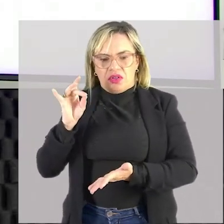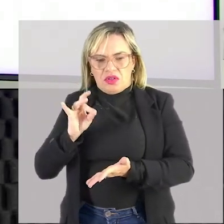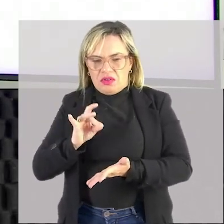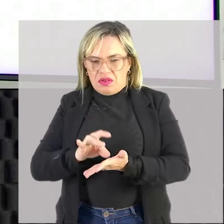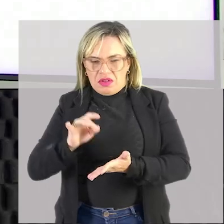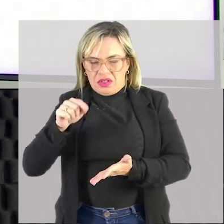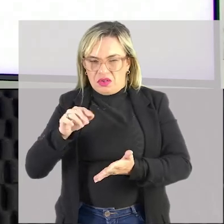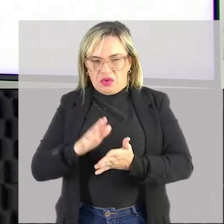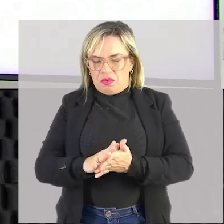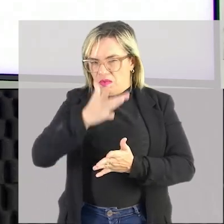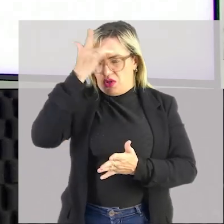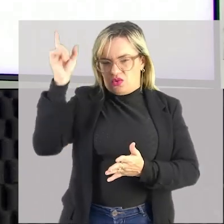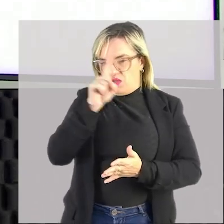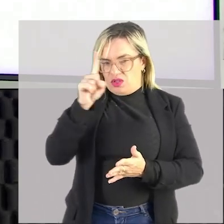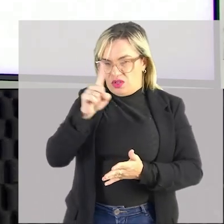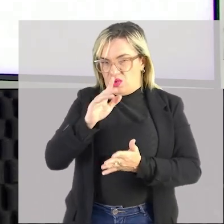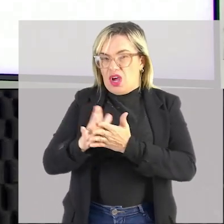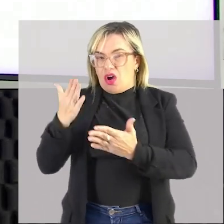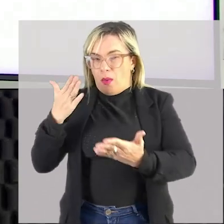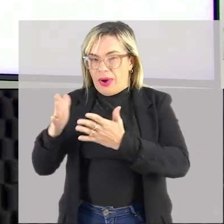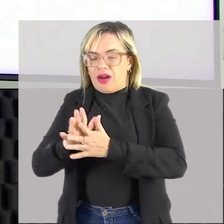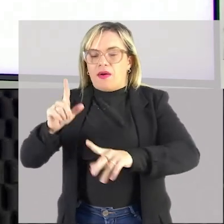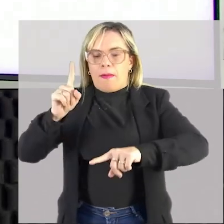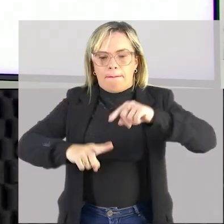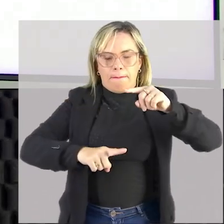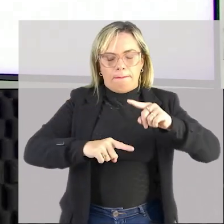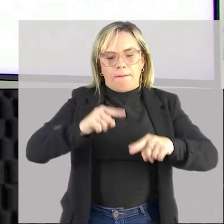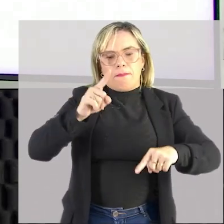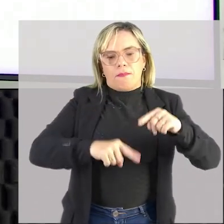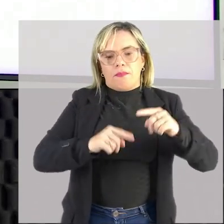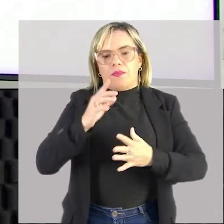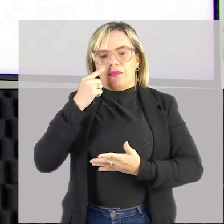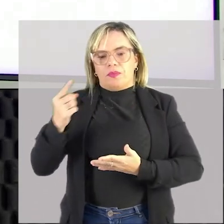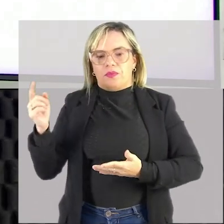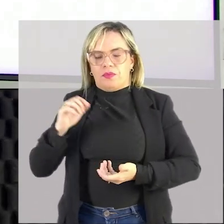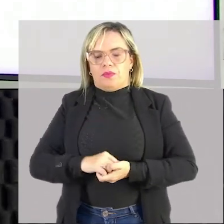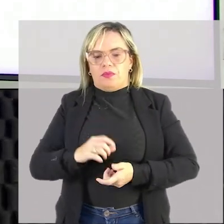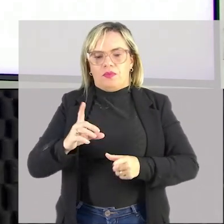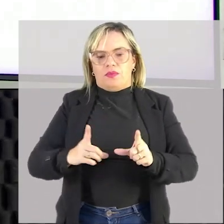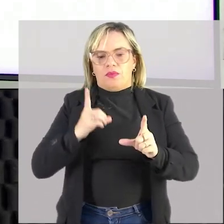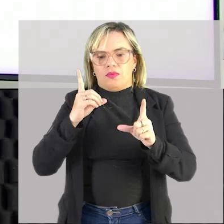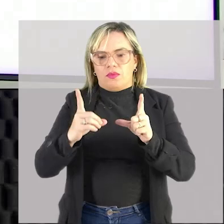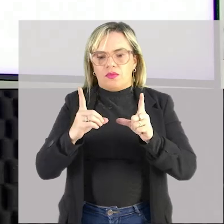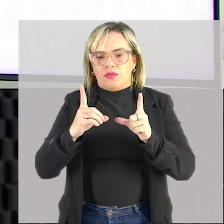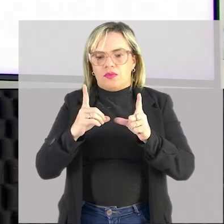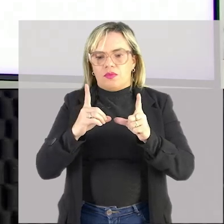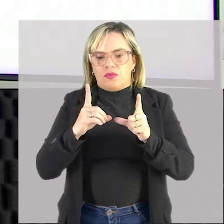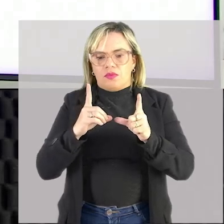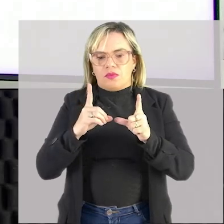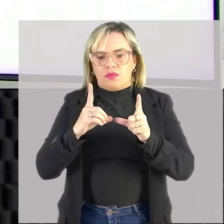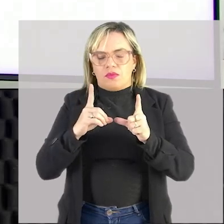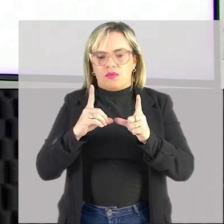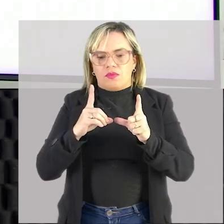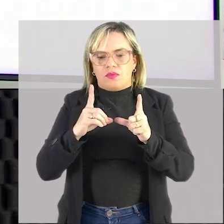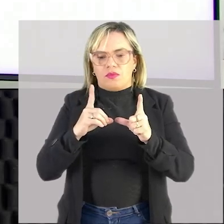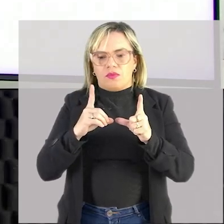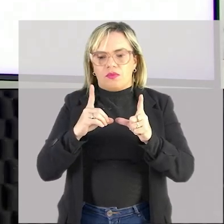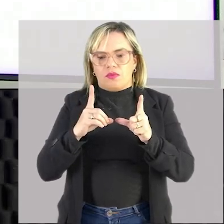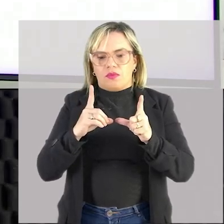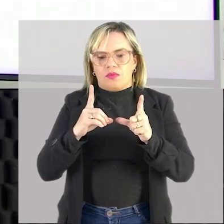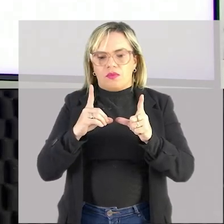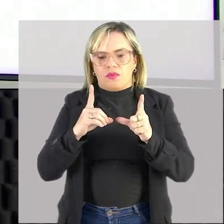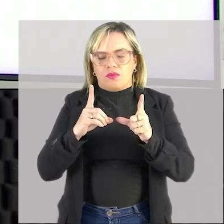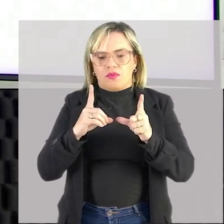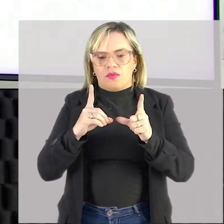objetos. A letra D, a expulsão dos jesuítas por ocasião da revolta de Beckman, em 1684, ocorreu devido a conflito de